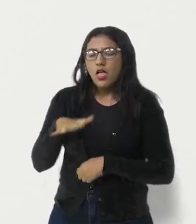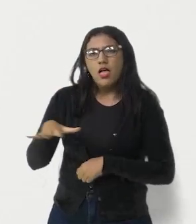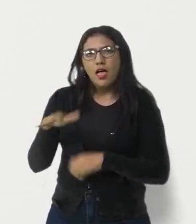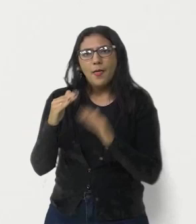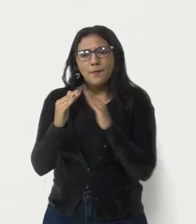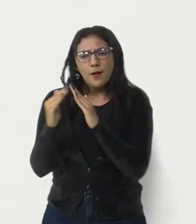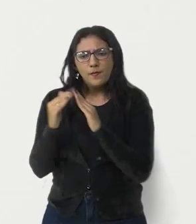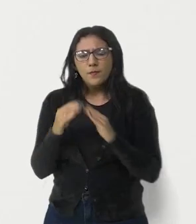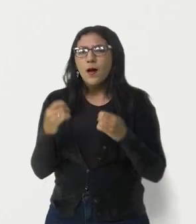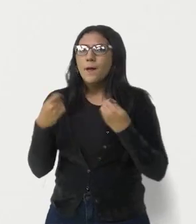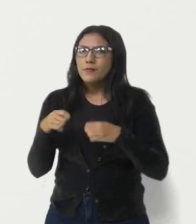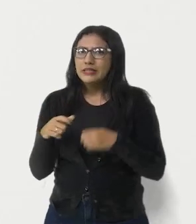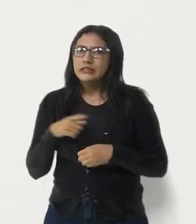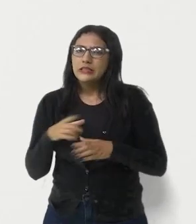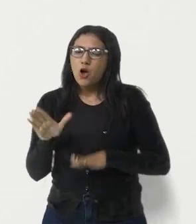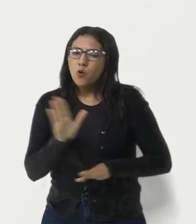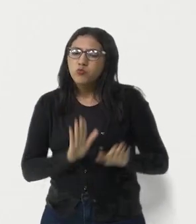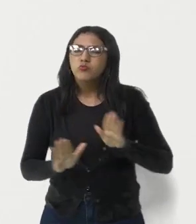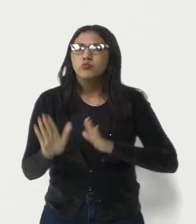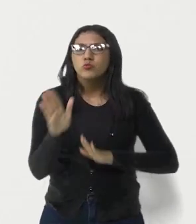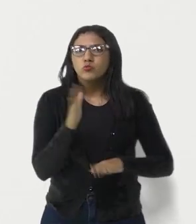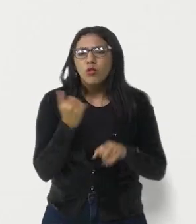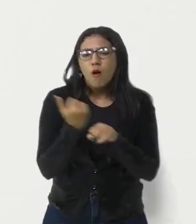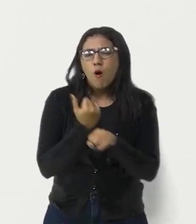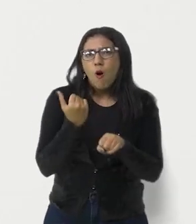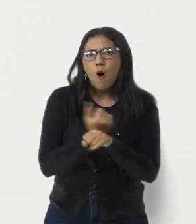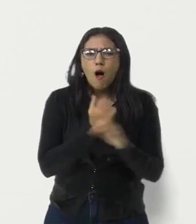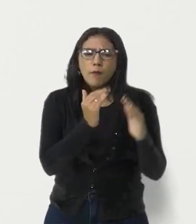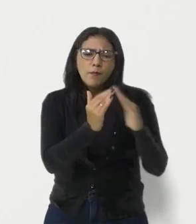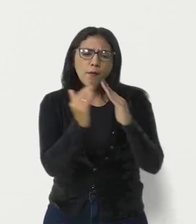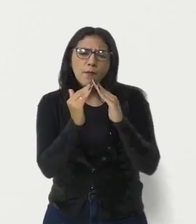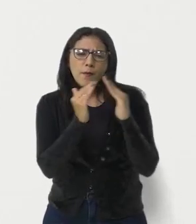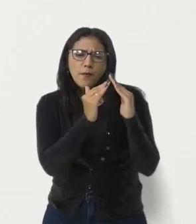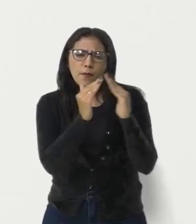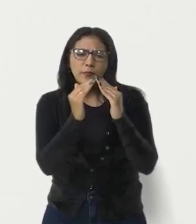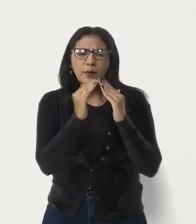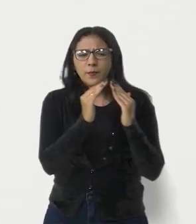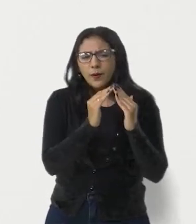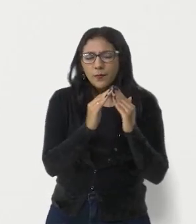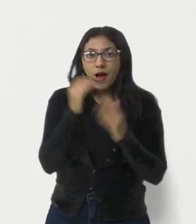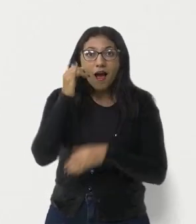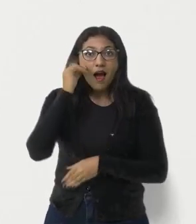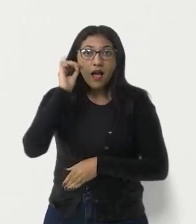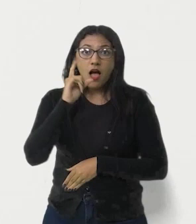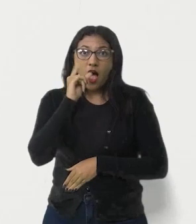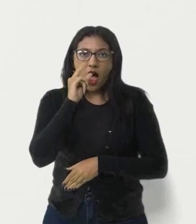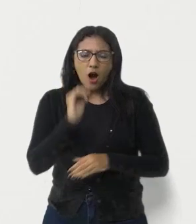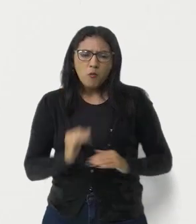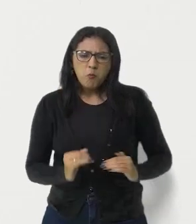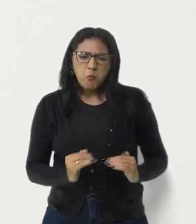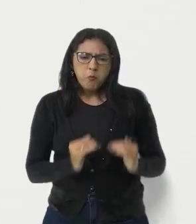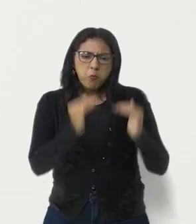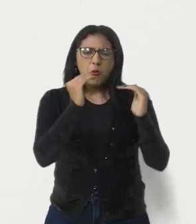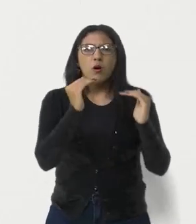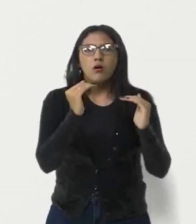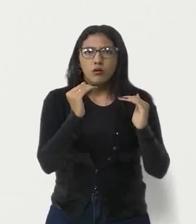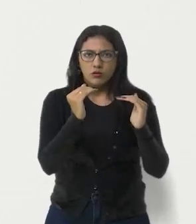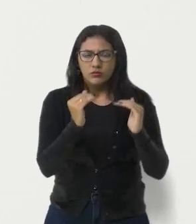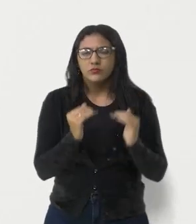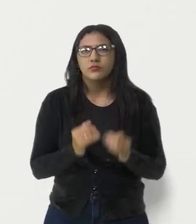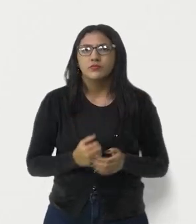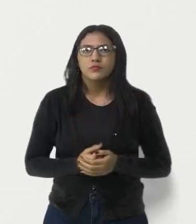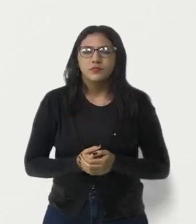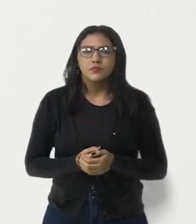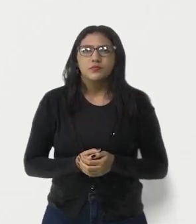população precisa ter esse cuidado ao construir as suas casas para que elas não sejam alagadas durante esse período